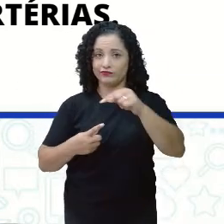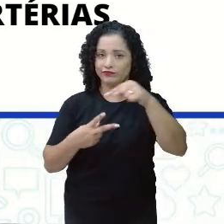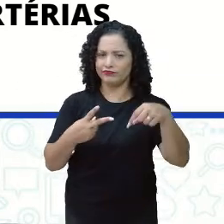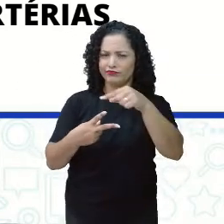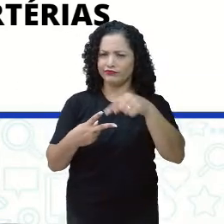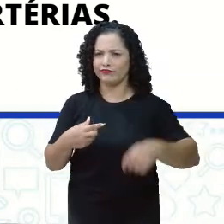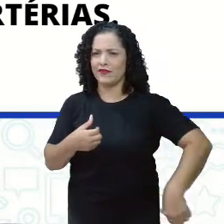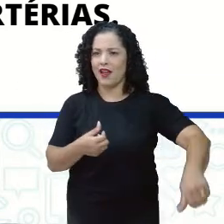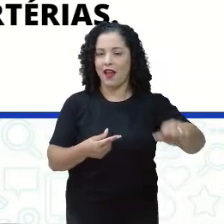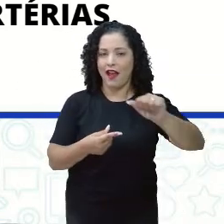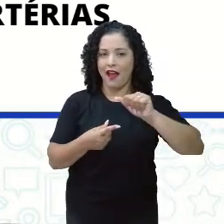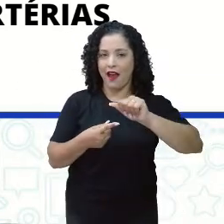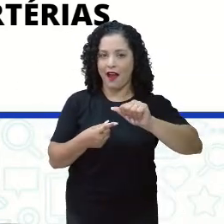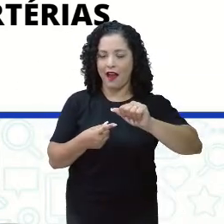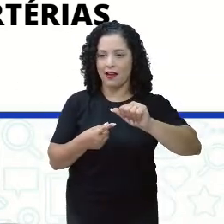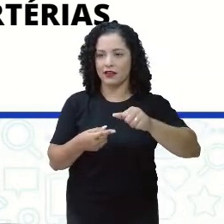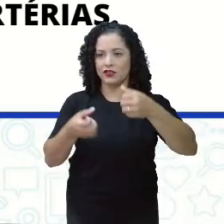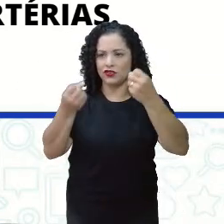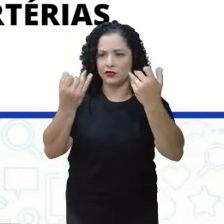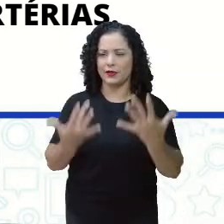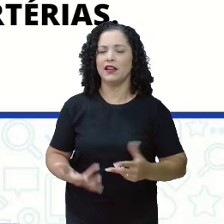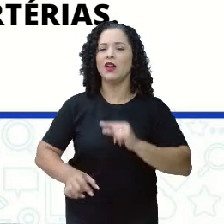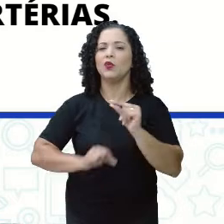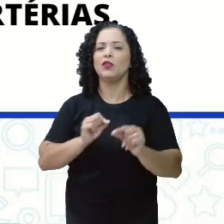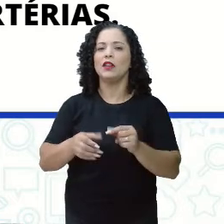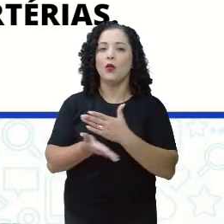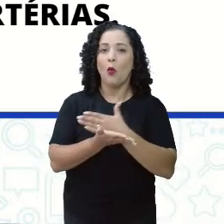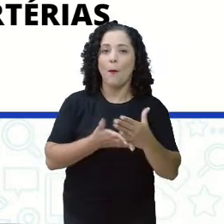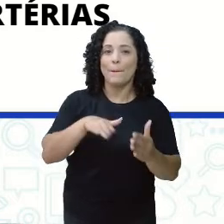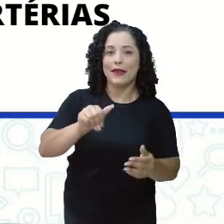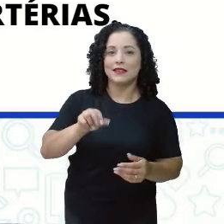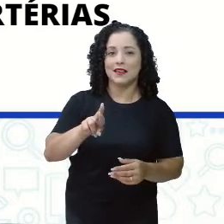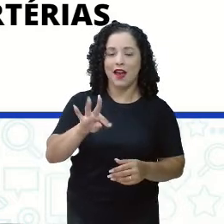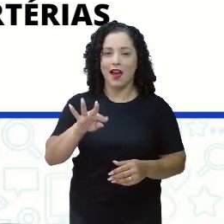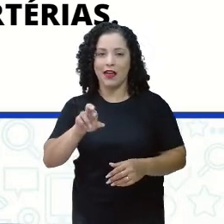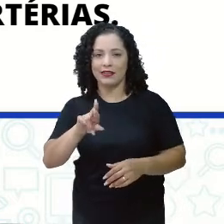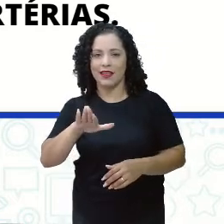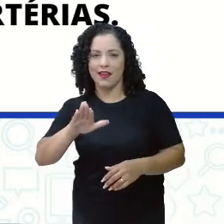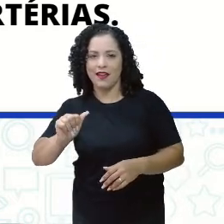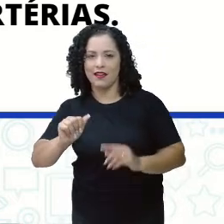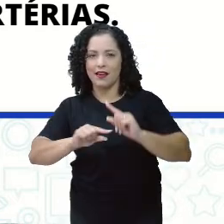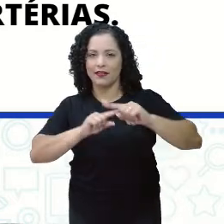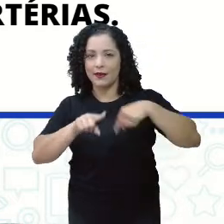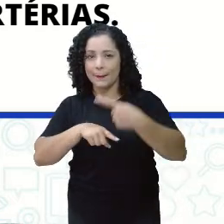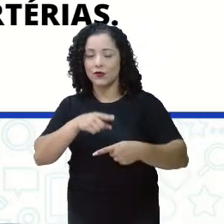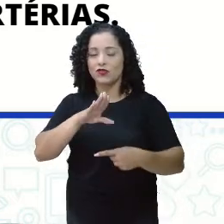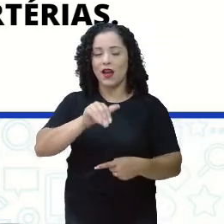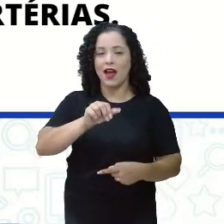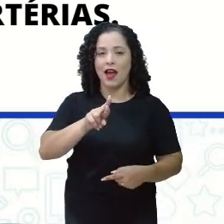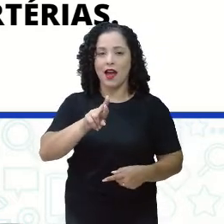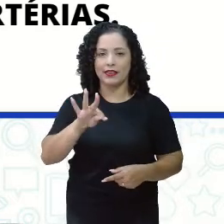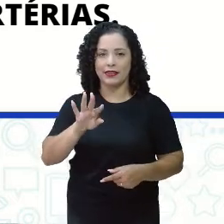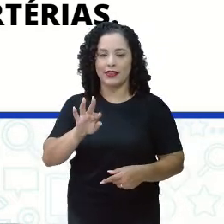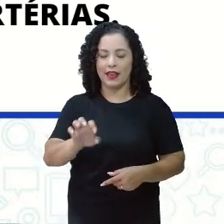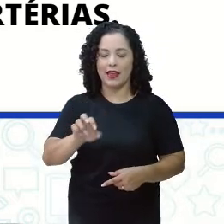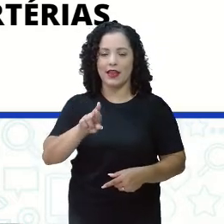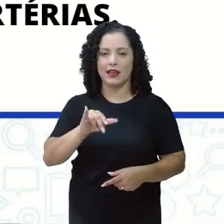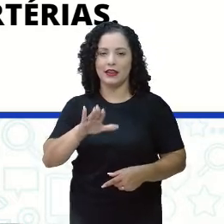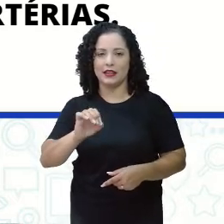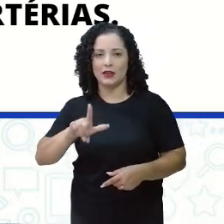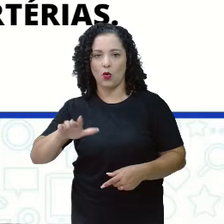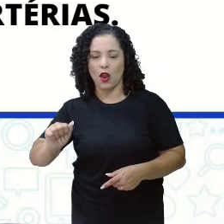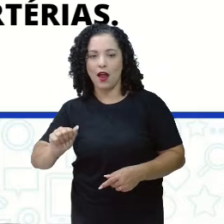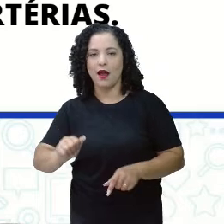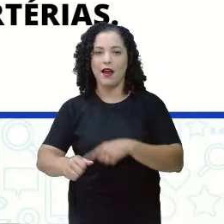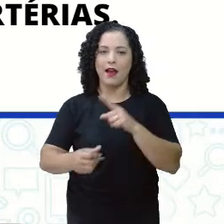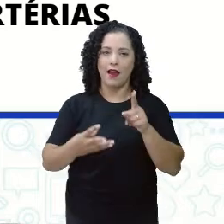A letra A diz que começa pela artéria, depois vai para as arteríolas, para os capilares, depois para